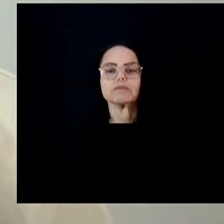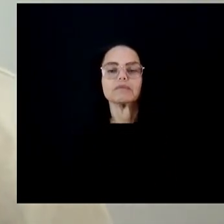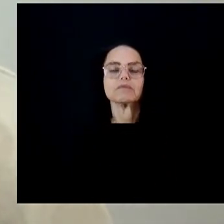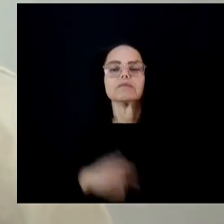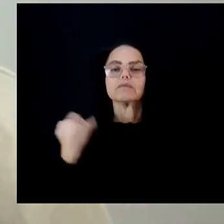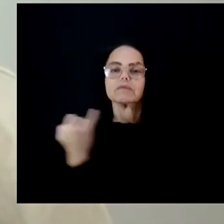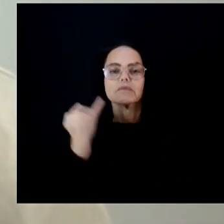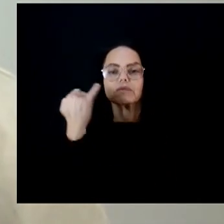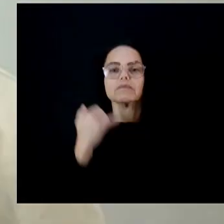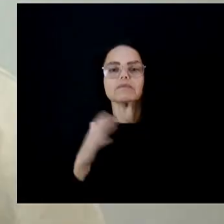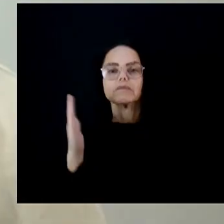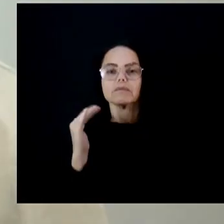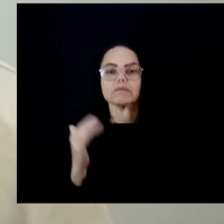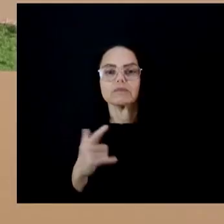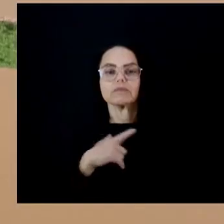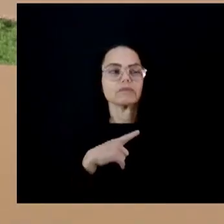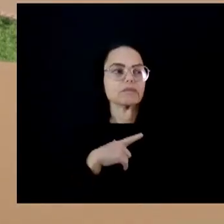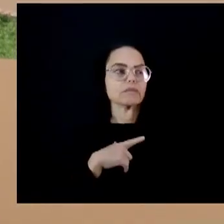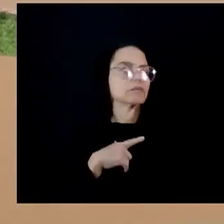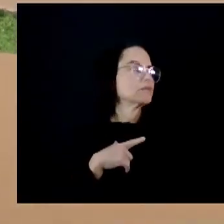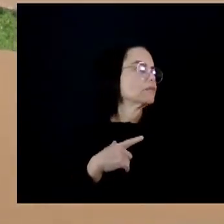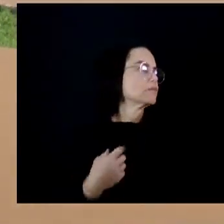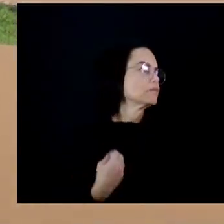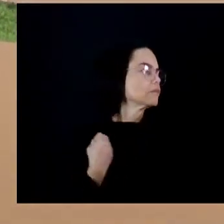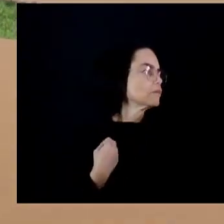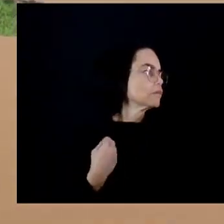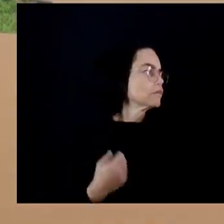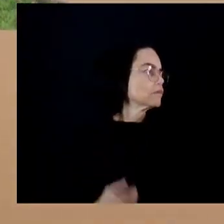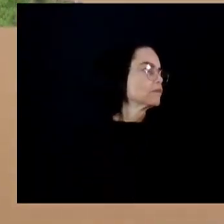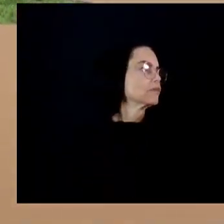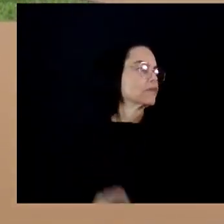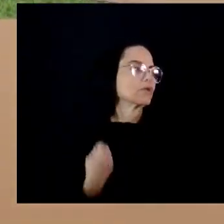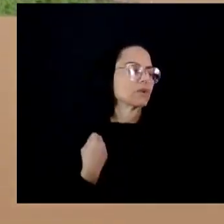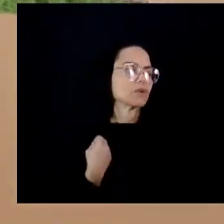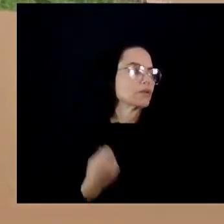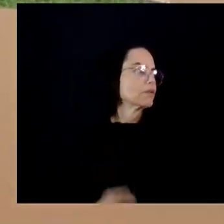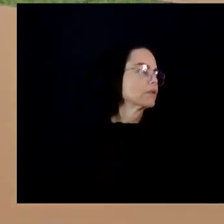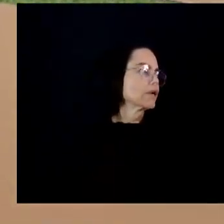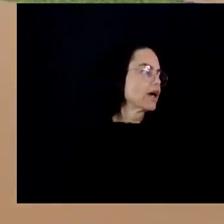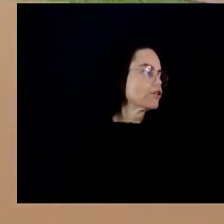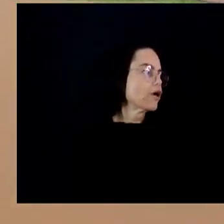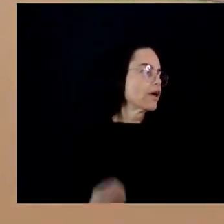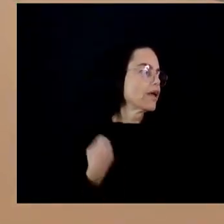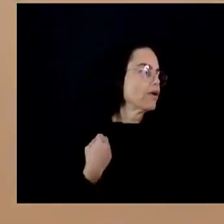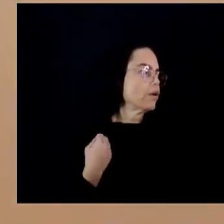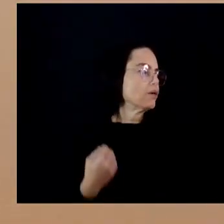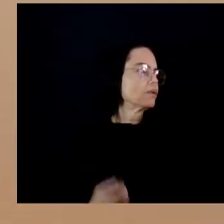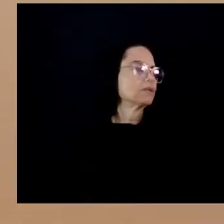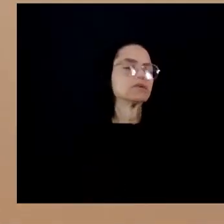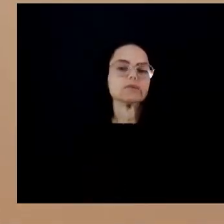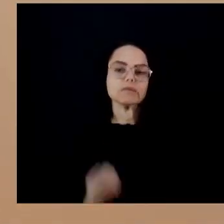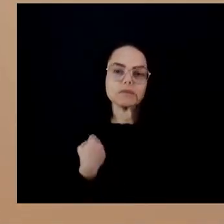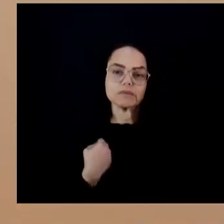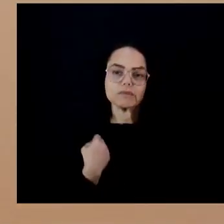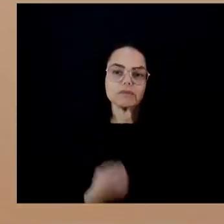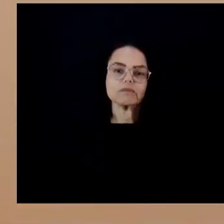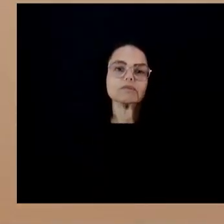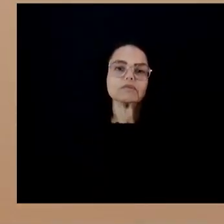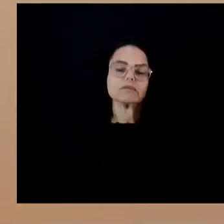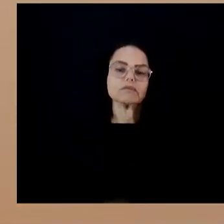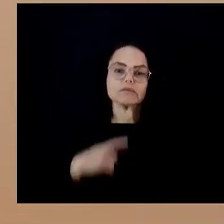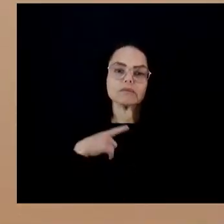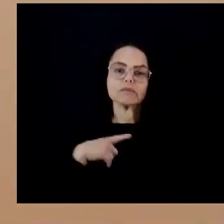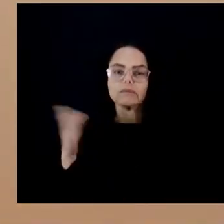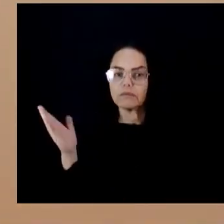mas você tem regiões de barragem, por exemplo, regiões de mineração, que são regiões sensíveis. Então, regiões onde tem muita